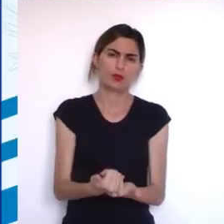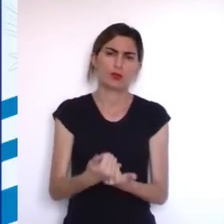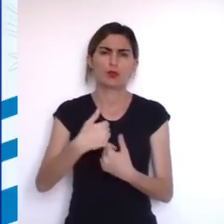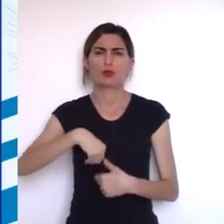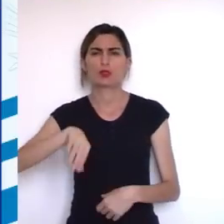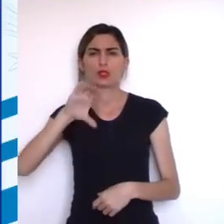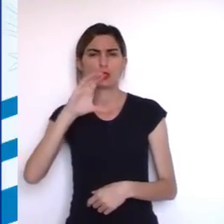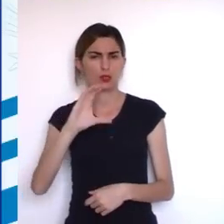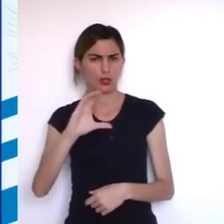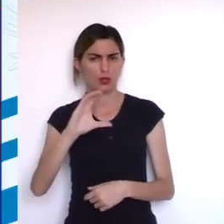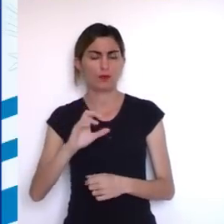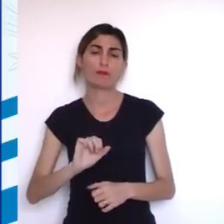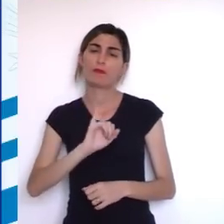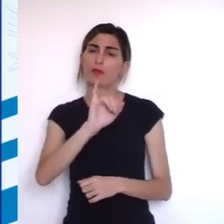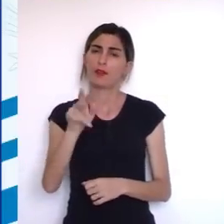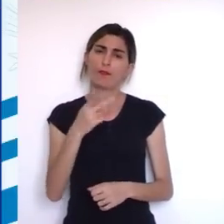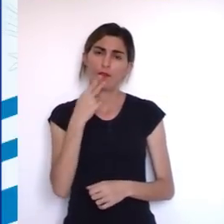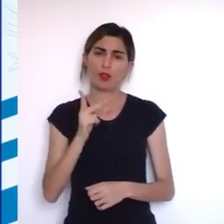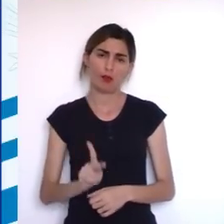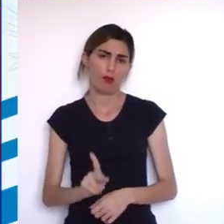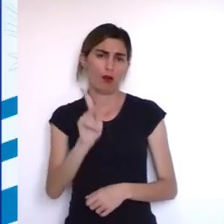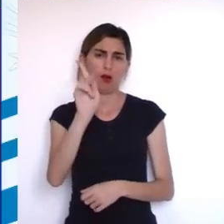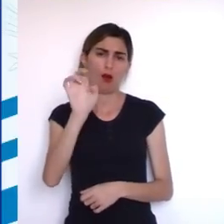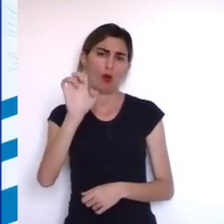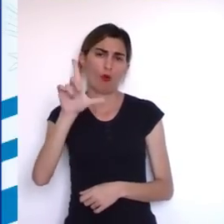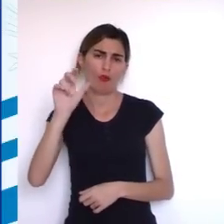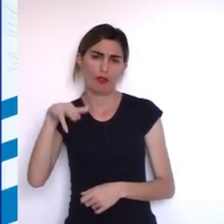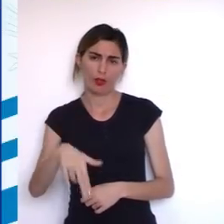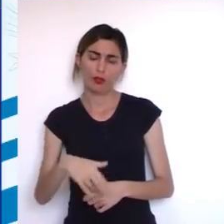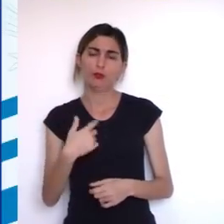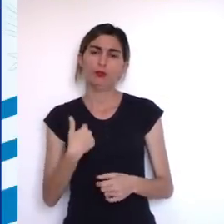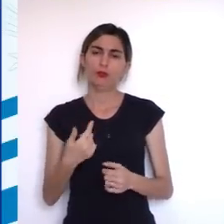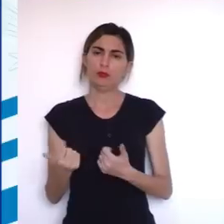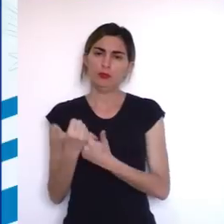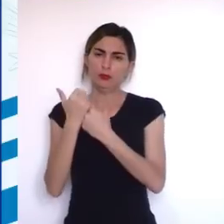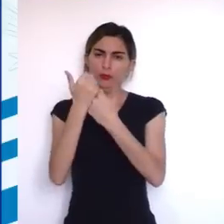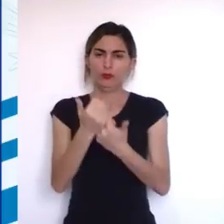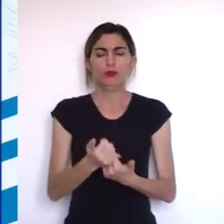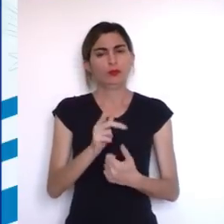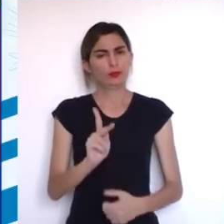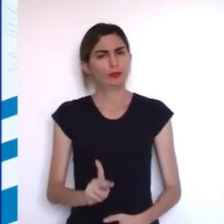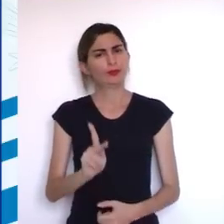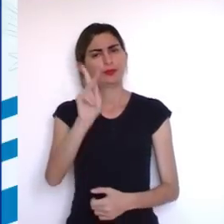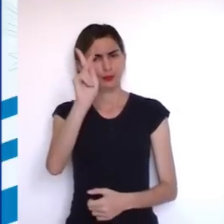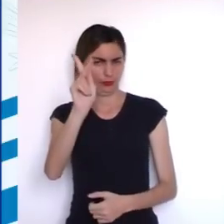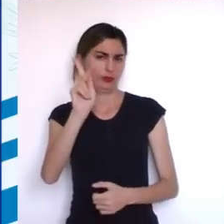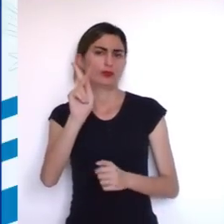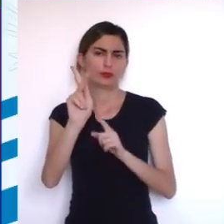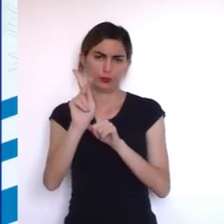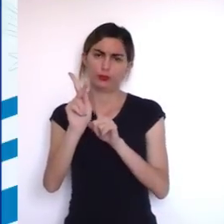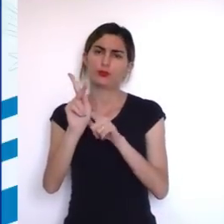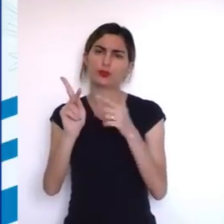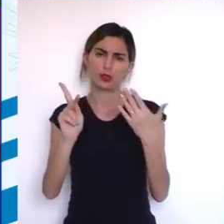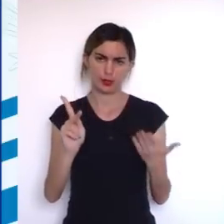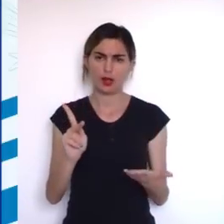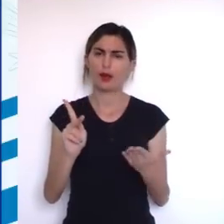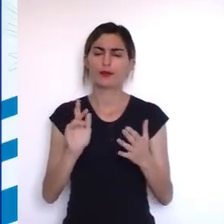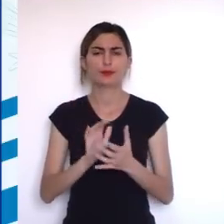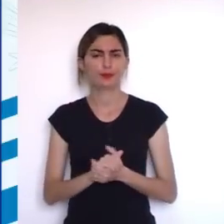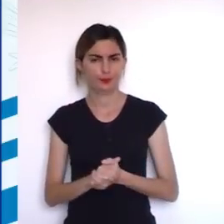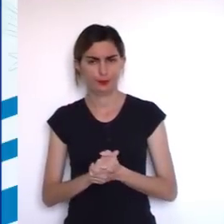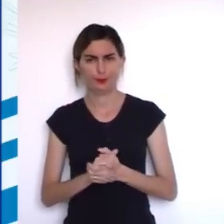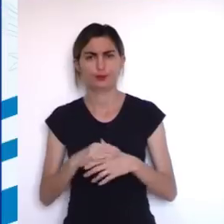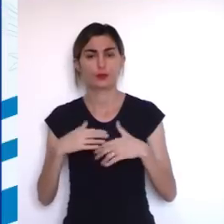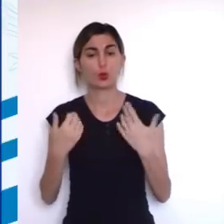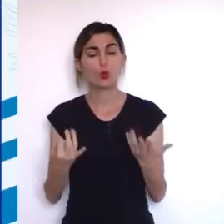que é representada é a letra C. E se eu estou falando da escala Kelvin, a letra que a gente pode representar vai ser a